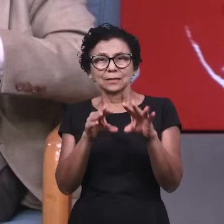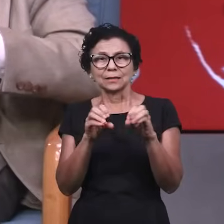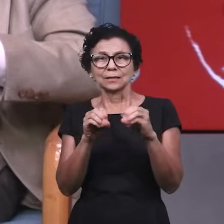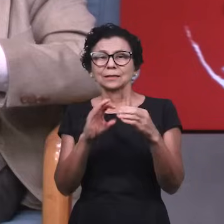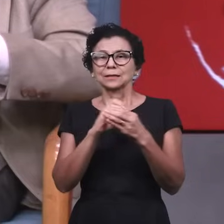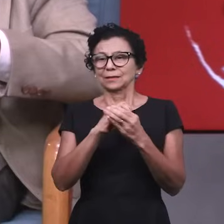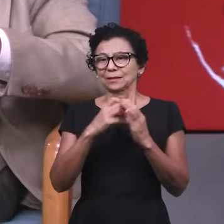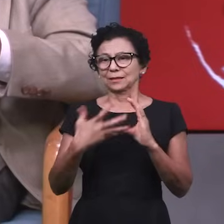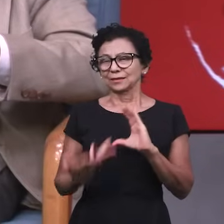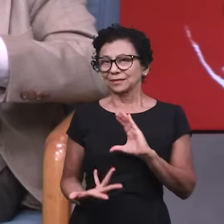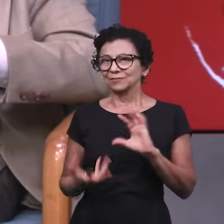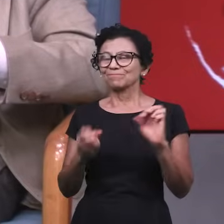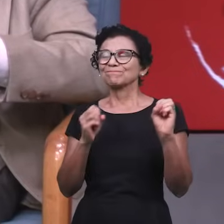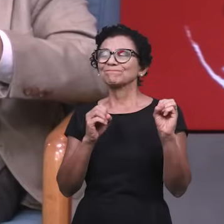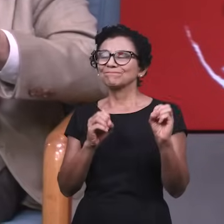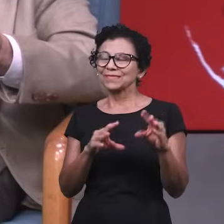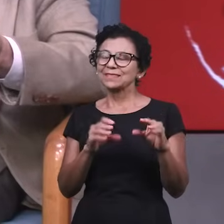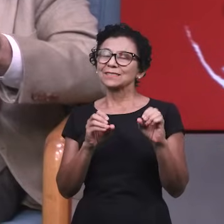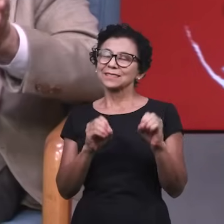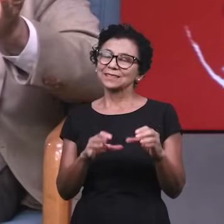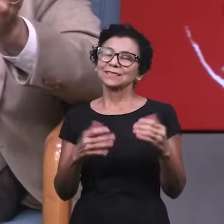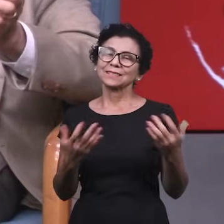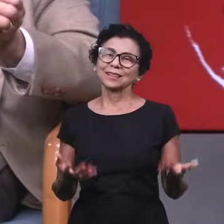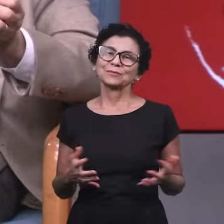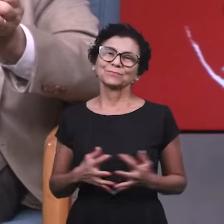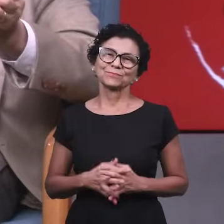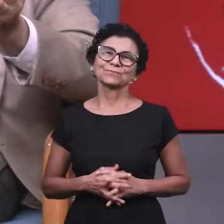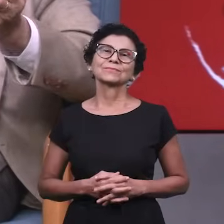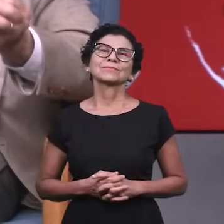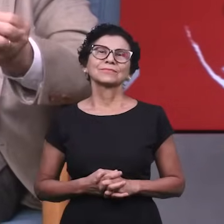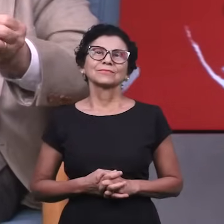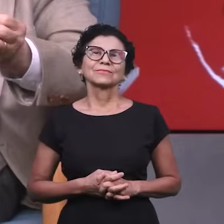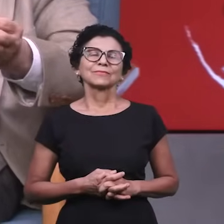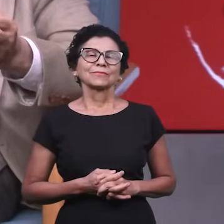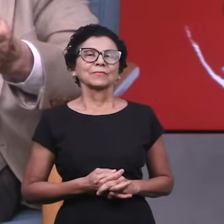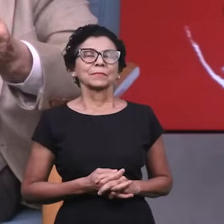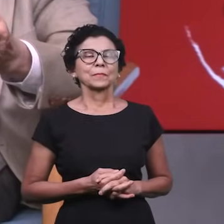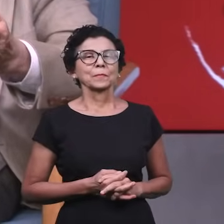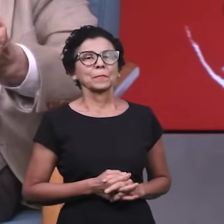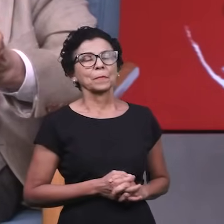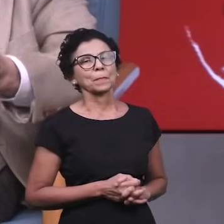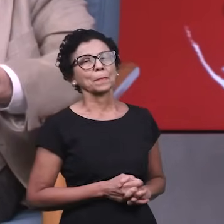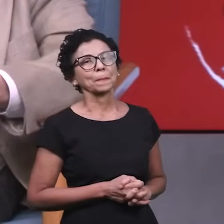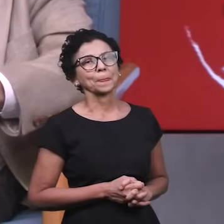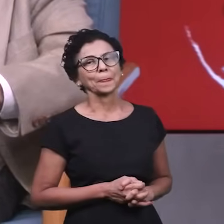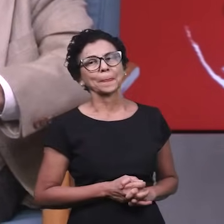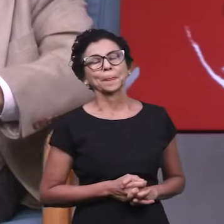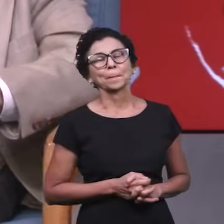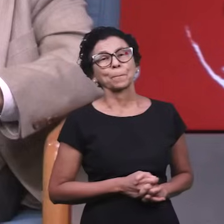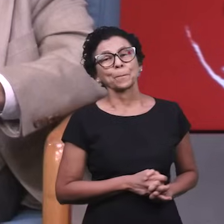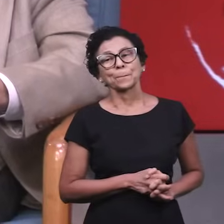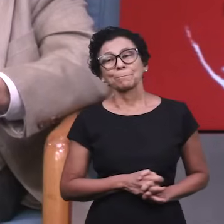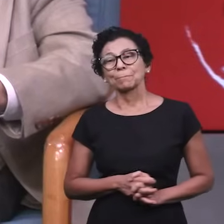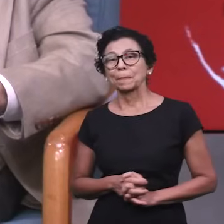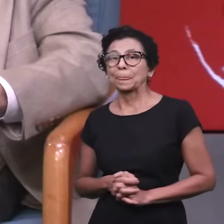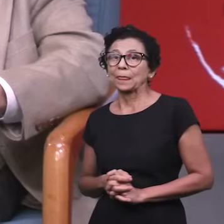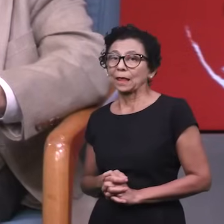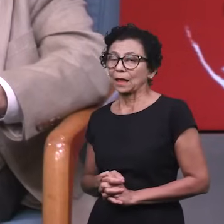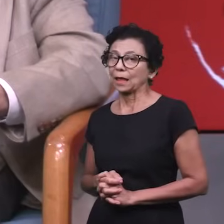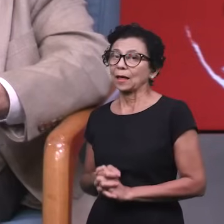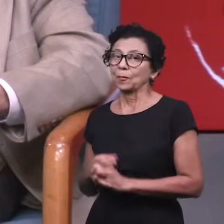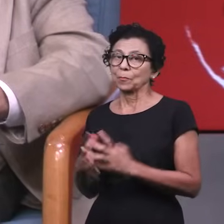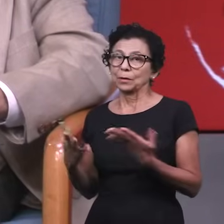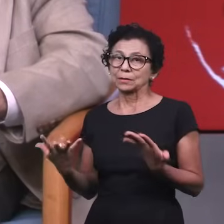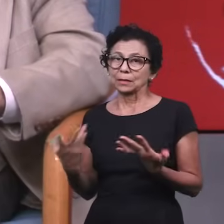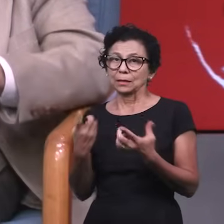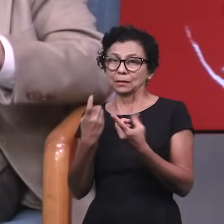de ensinar, mostrar à igreja aquilo que é a doutrina da